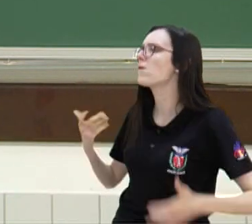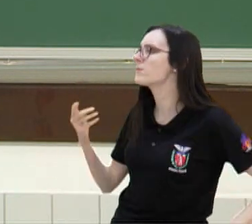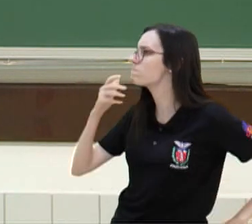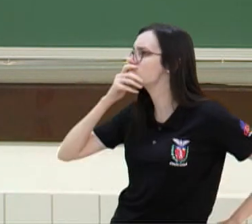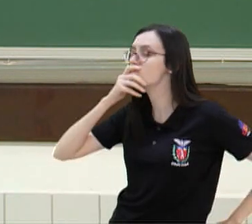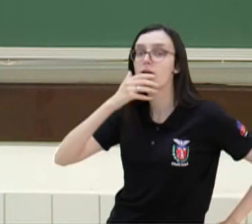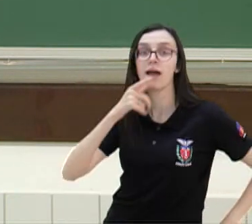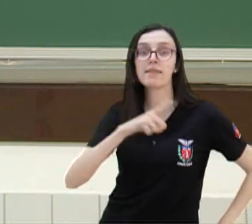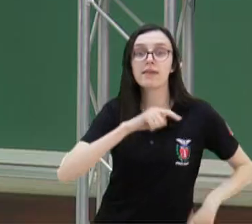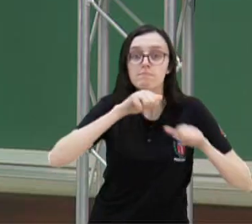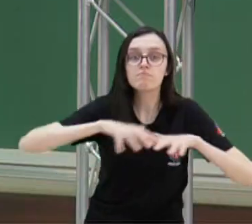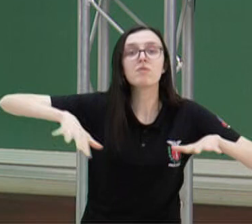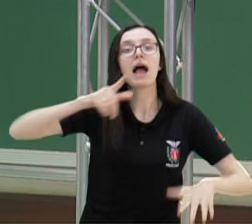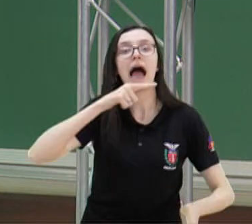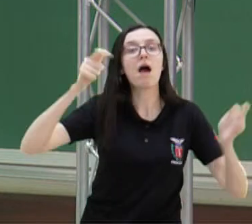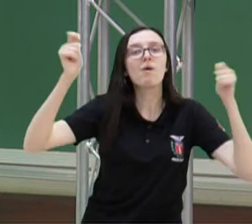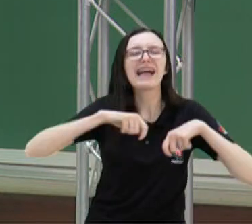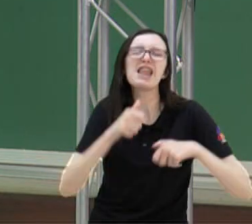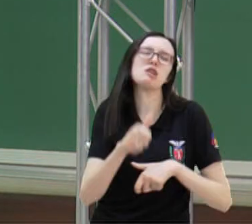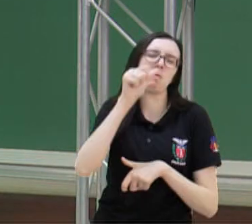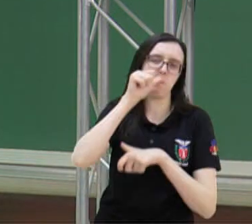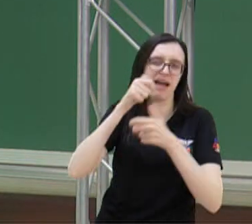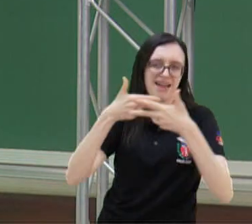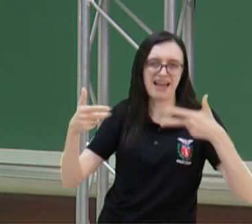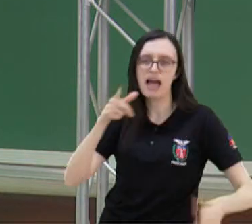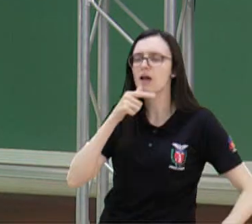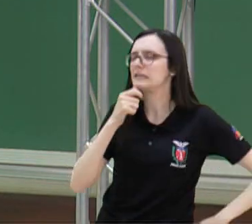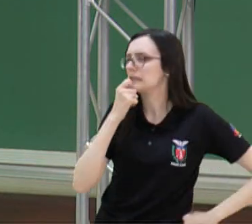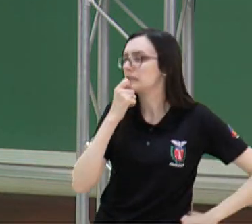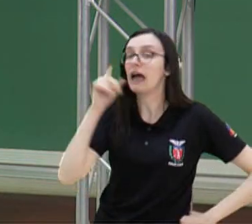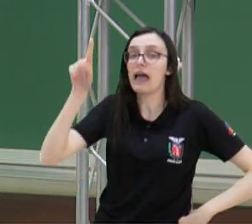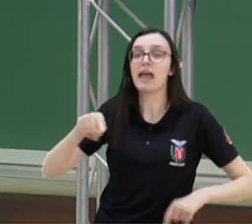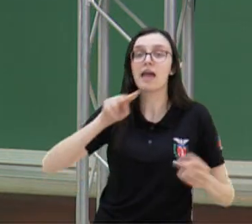tenha água doce, água potável, é um processo de ruralização.